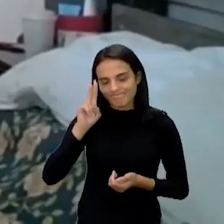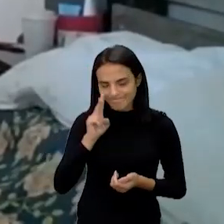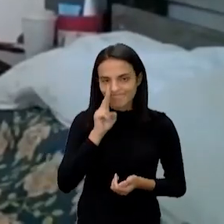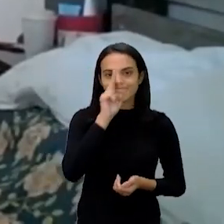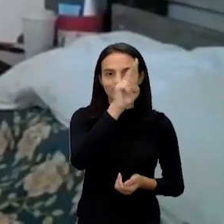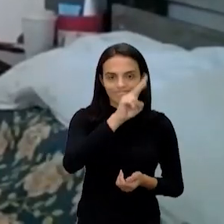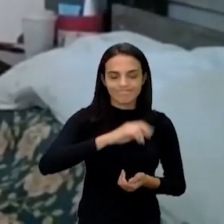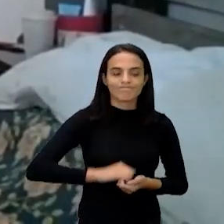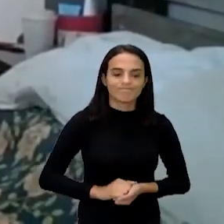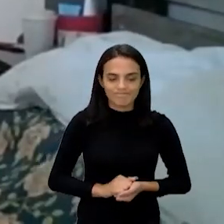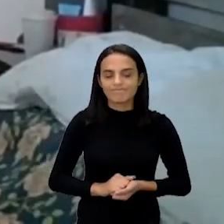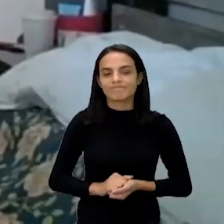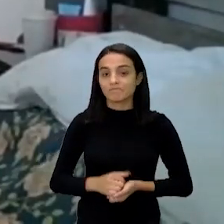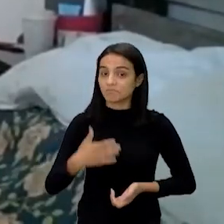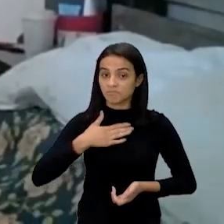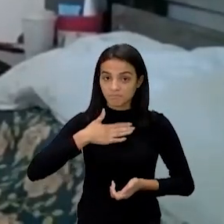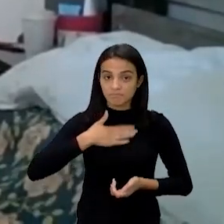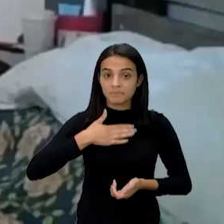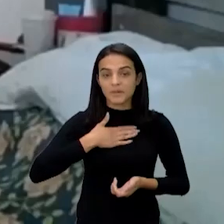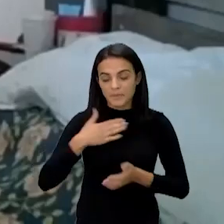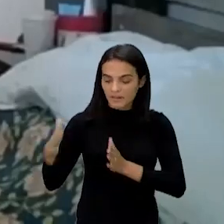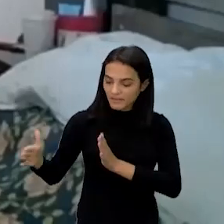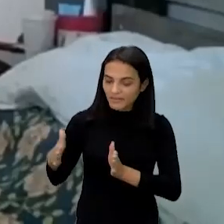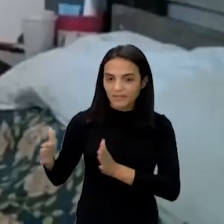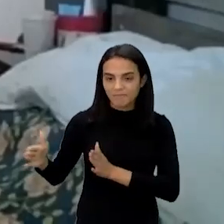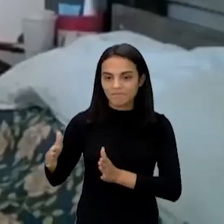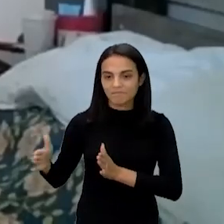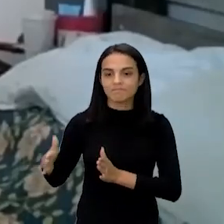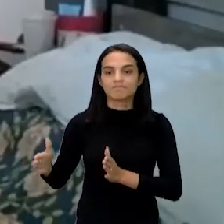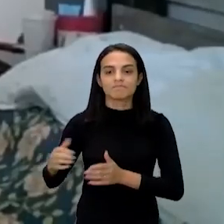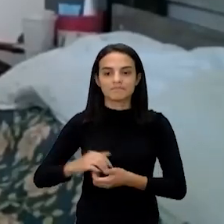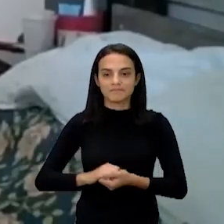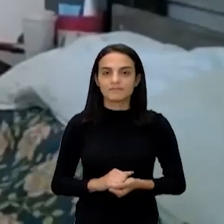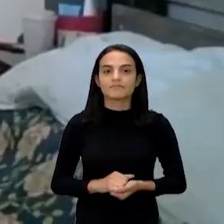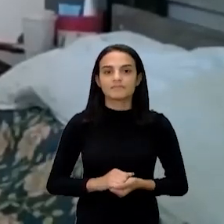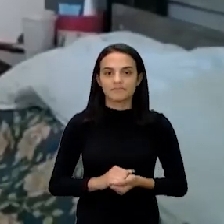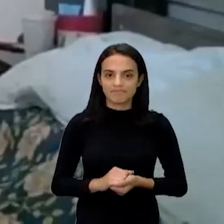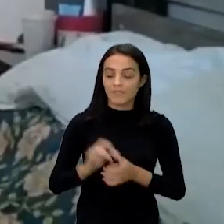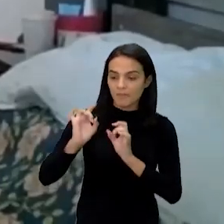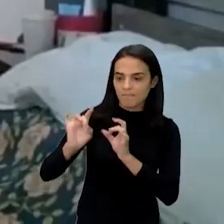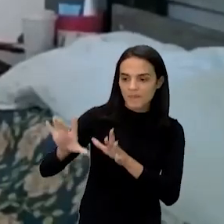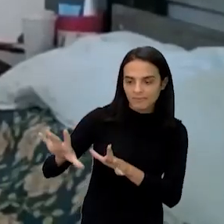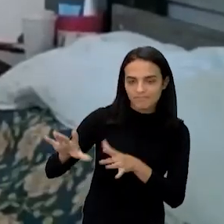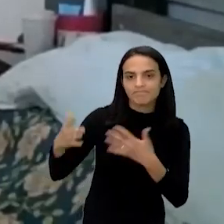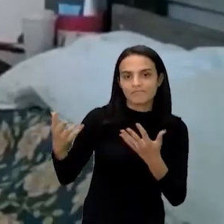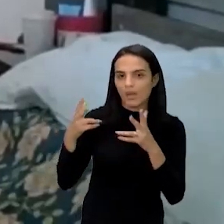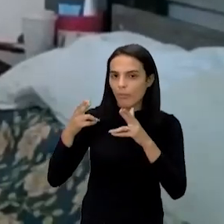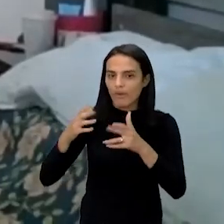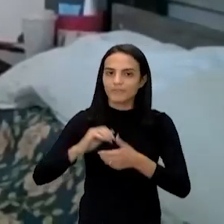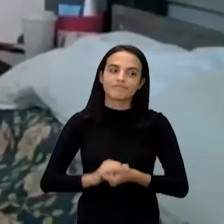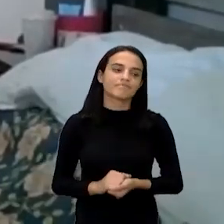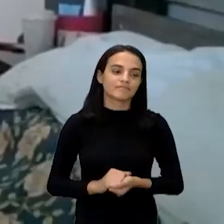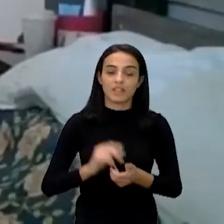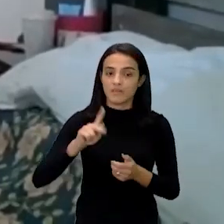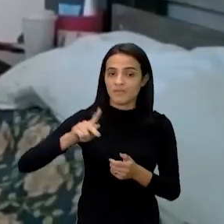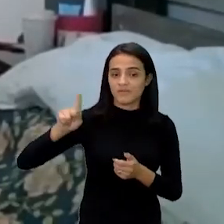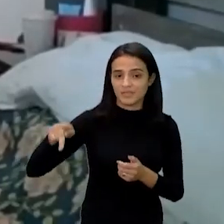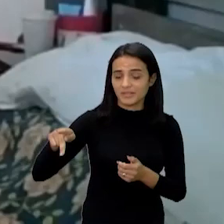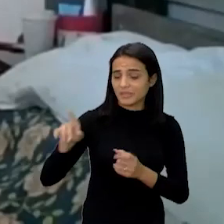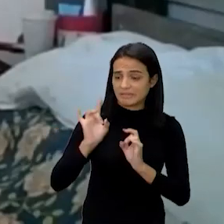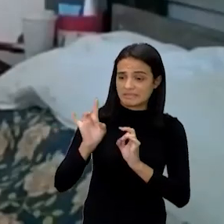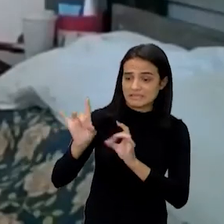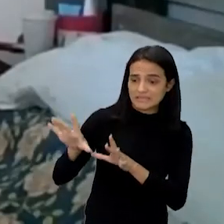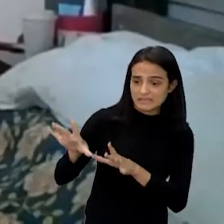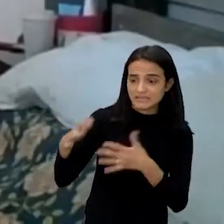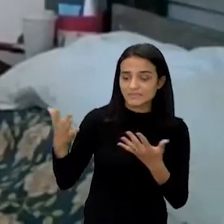para mim. Para mim, na época, soou como um abandono, né? Então, é como se a professora tivesse me